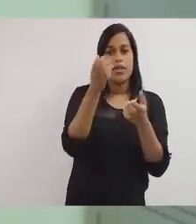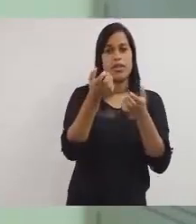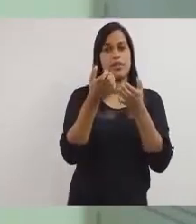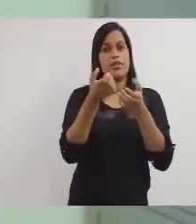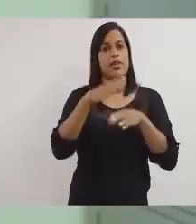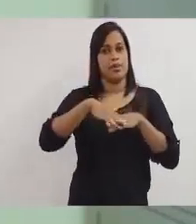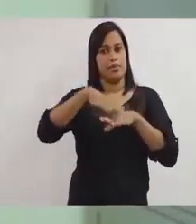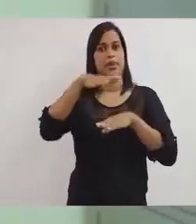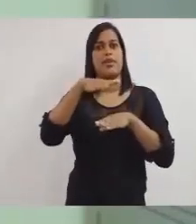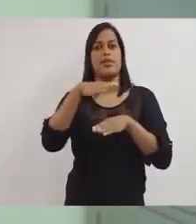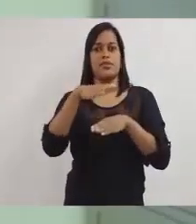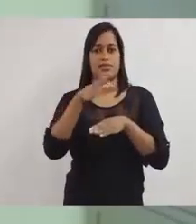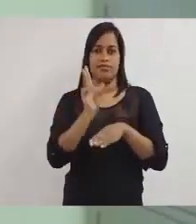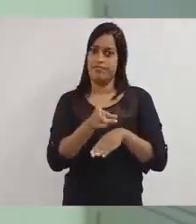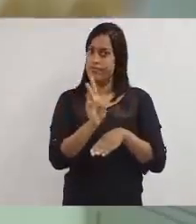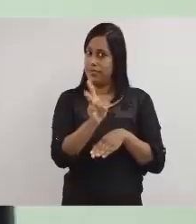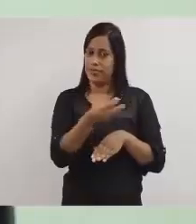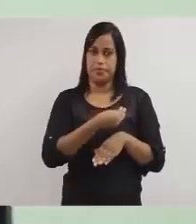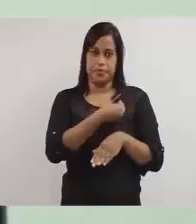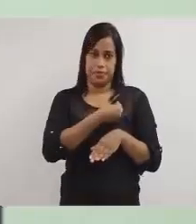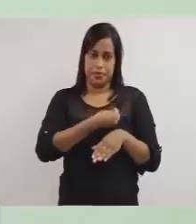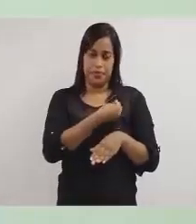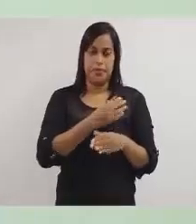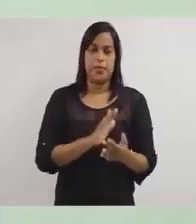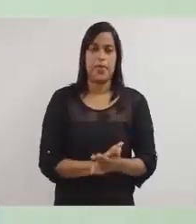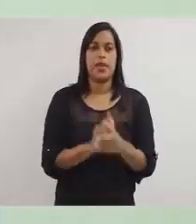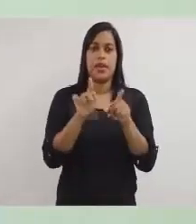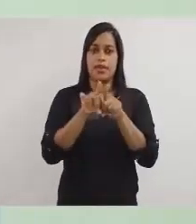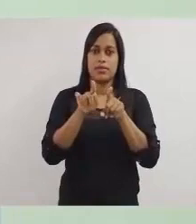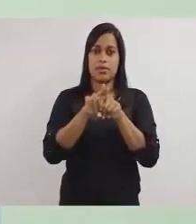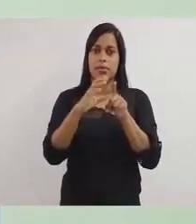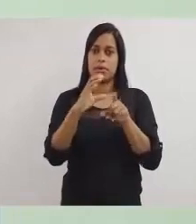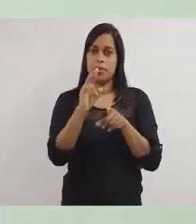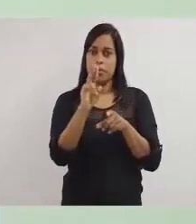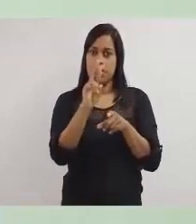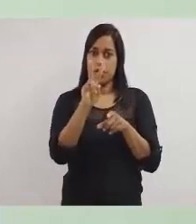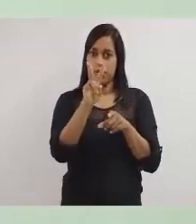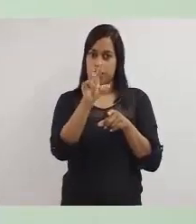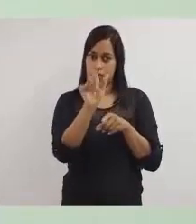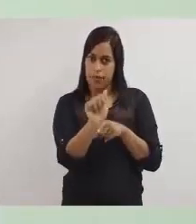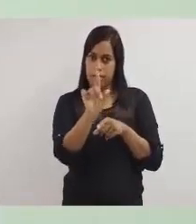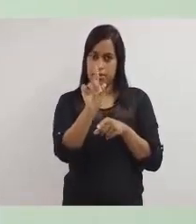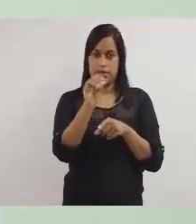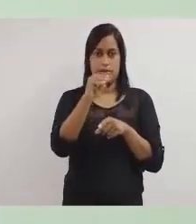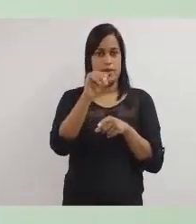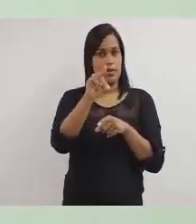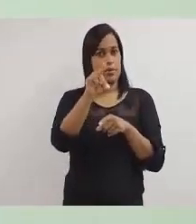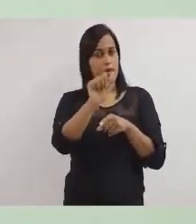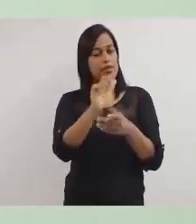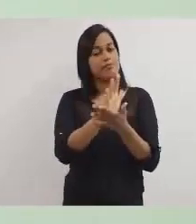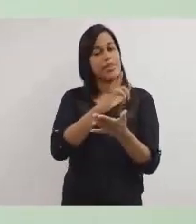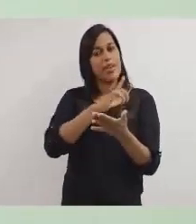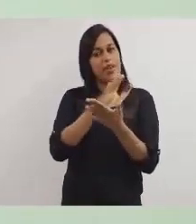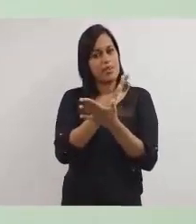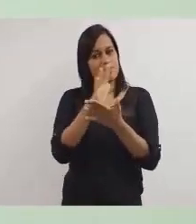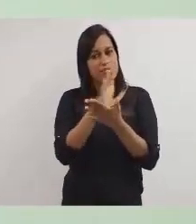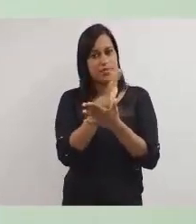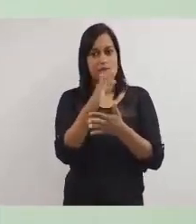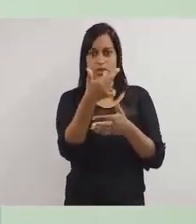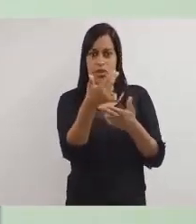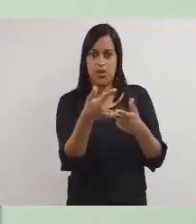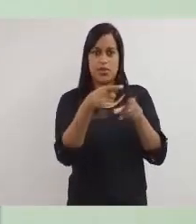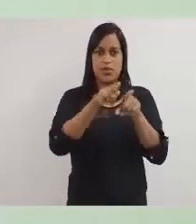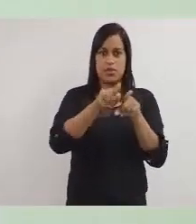ao longo da curva. Assim como a curva de demanda, existirão elementos que, quando